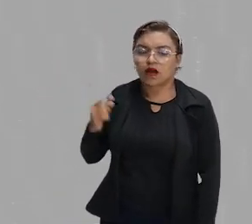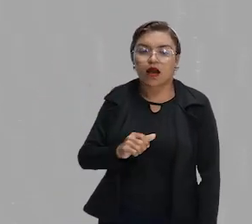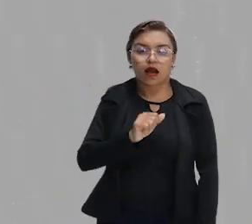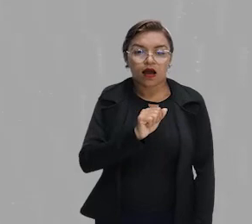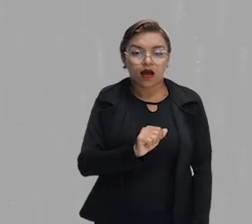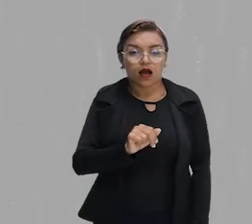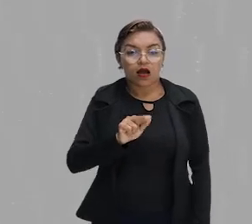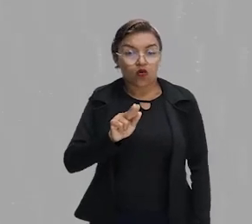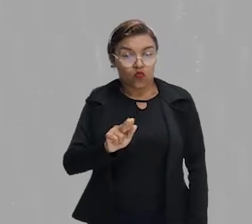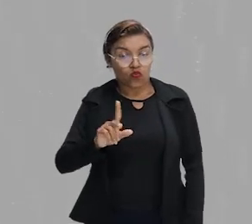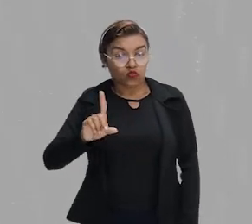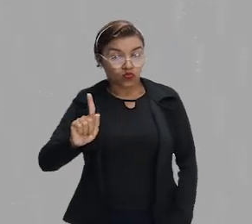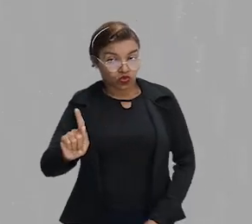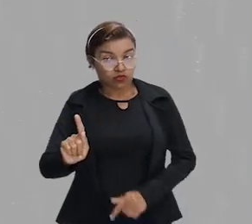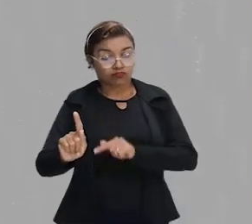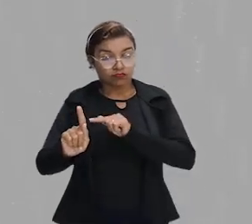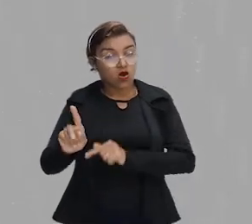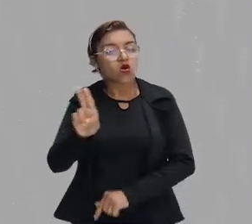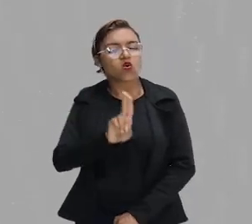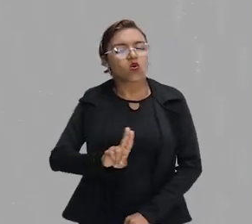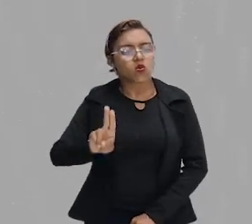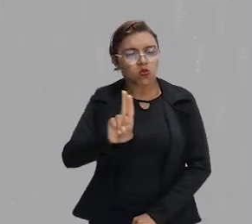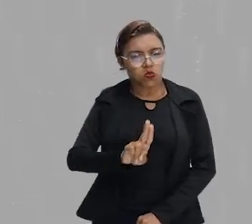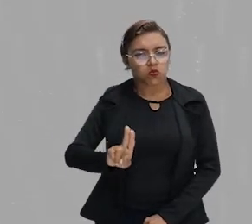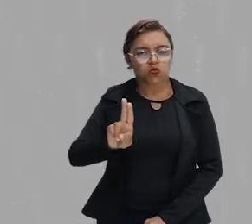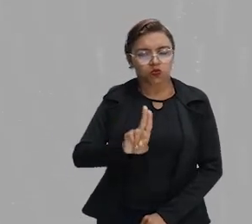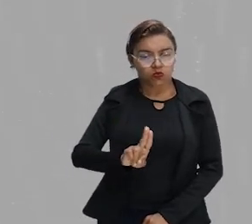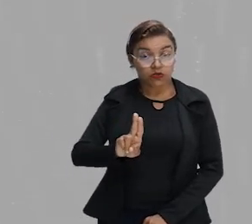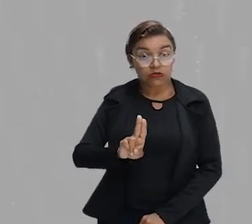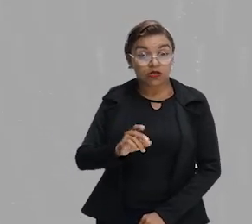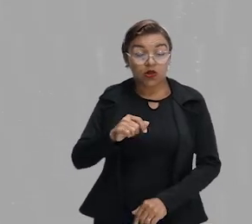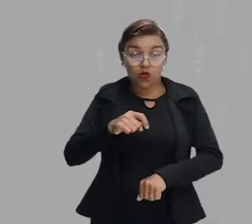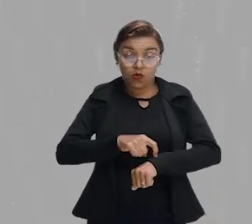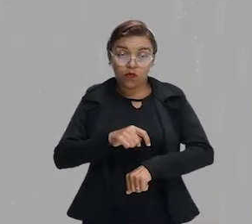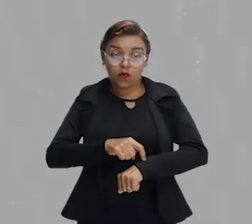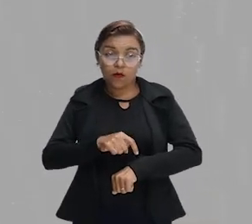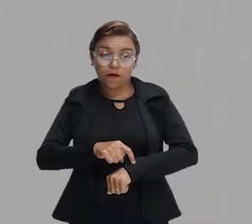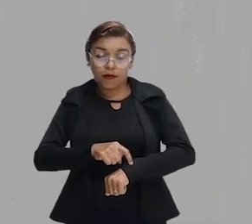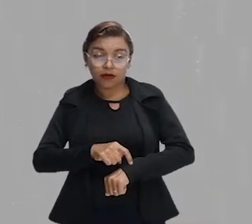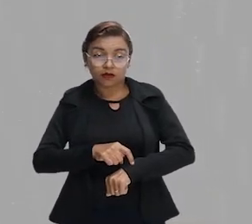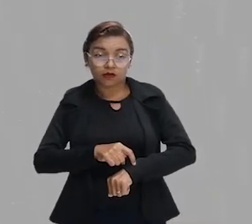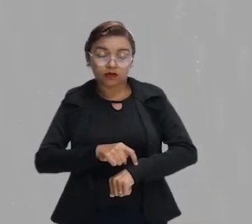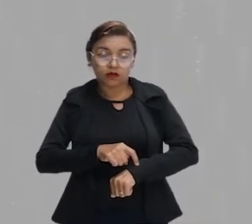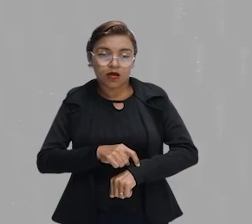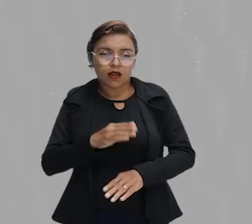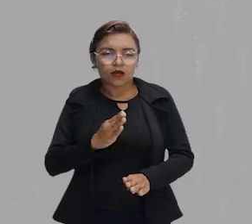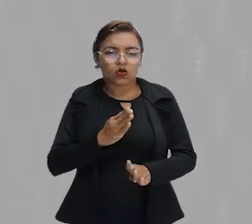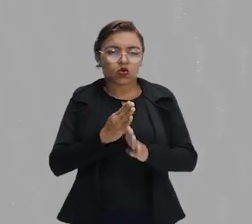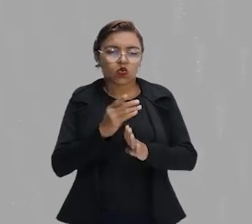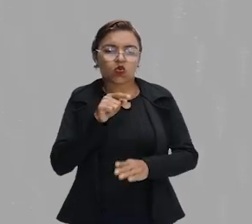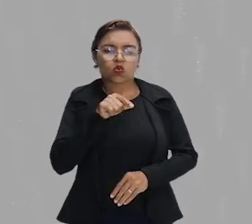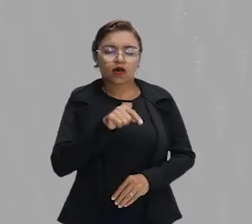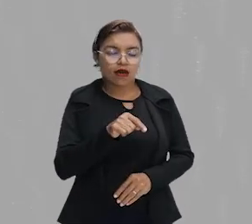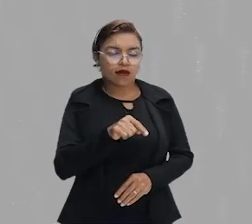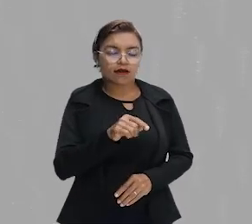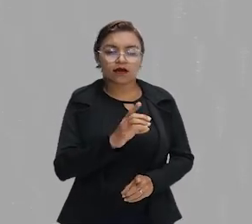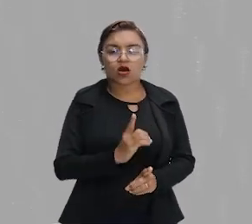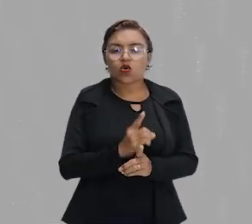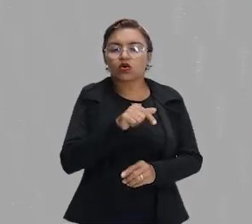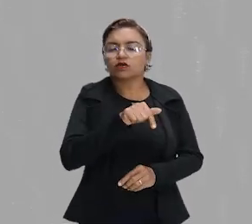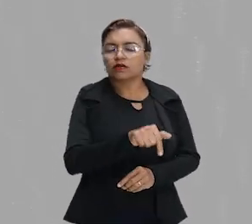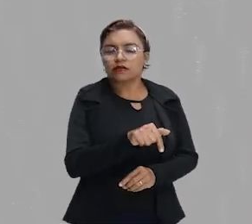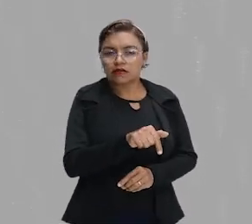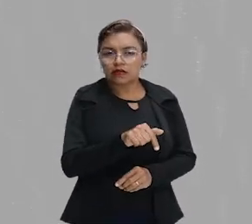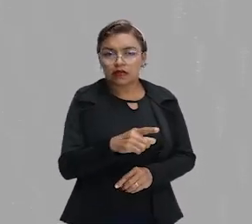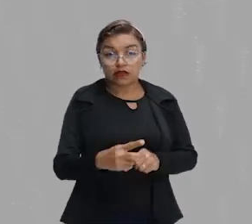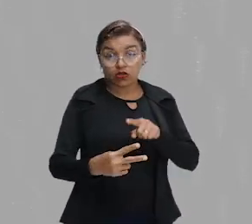G. Então, quando o ribossomo ele encontra este códon de início, nós sabemos que o ribossomo ele tem 2